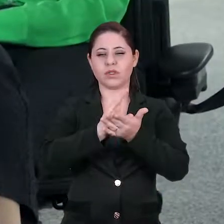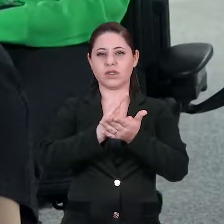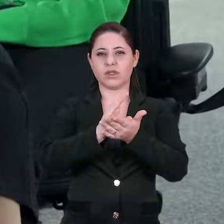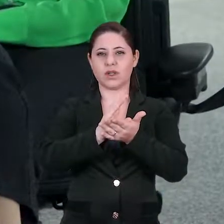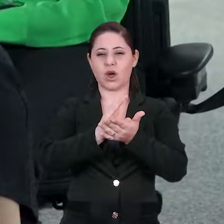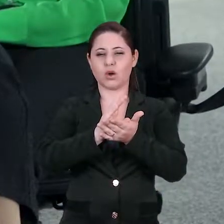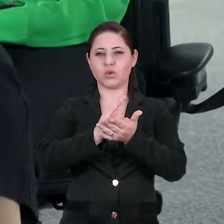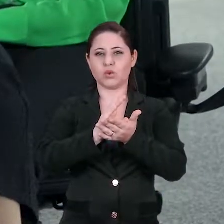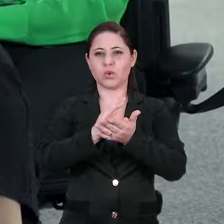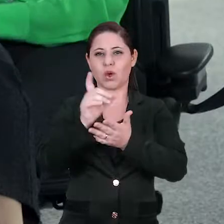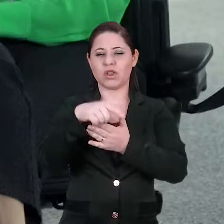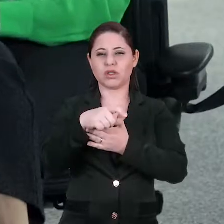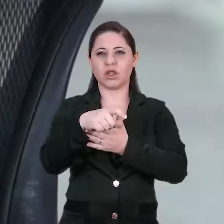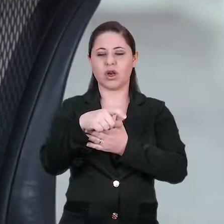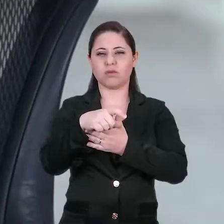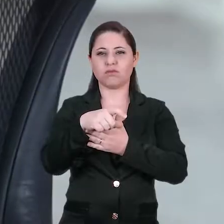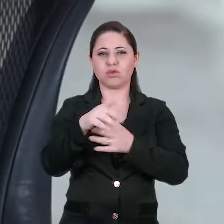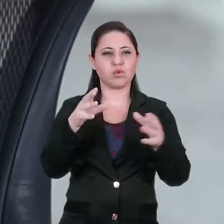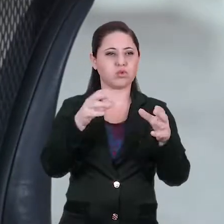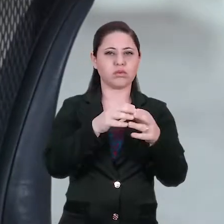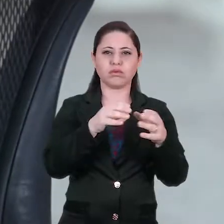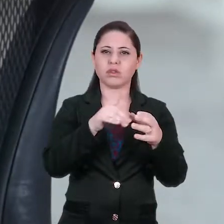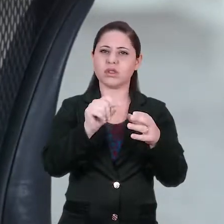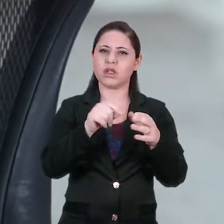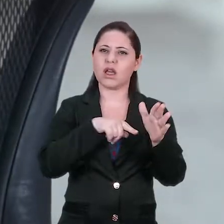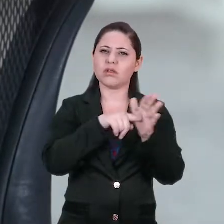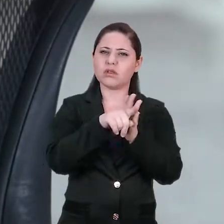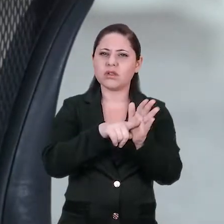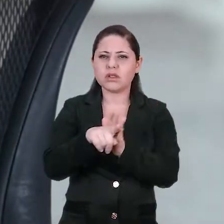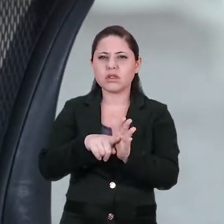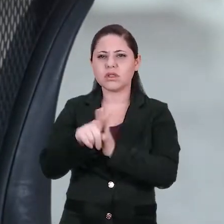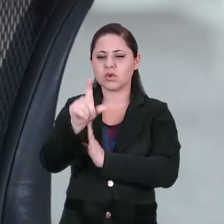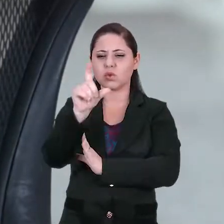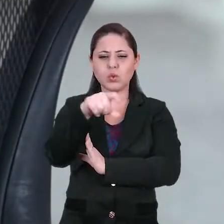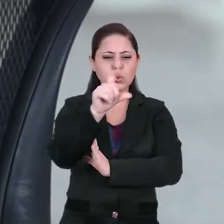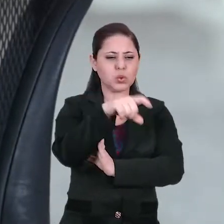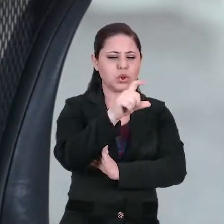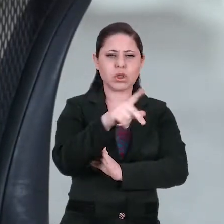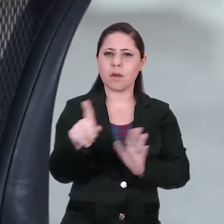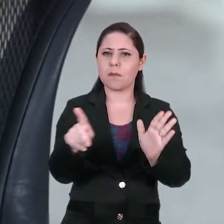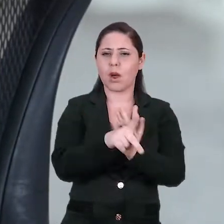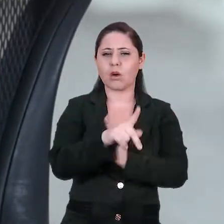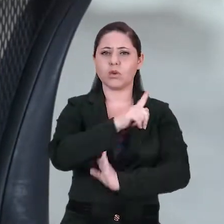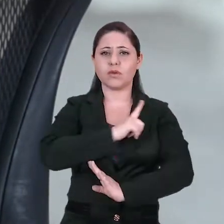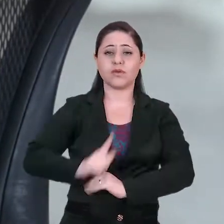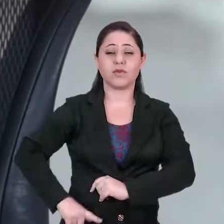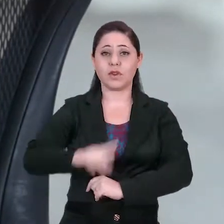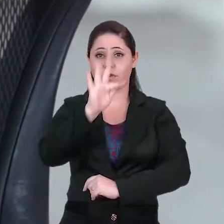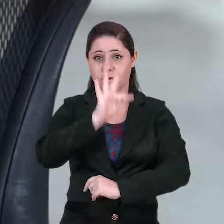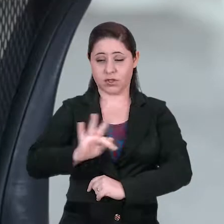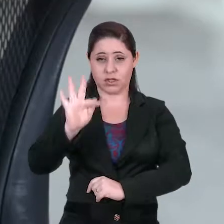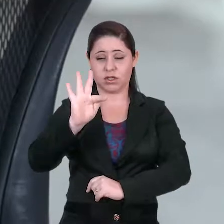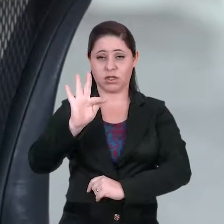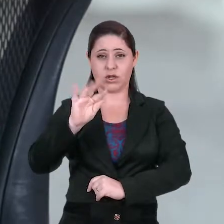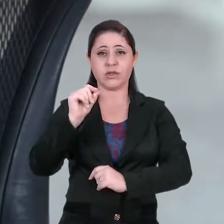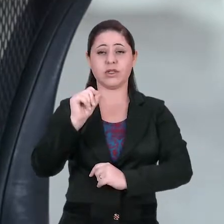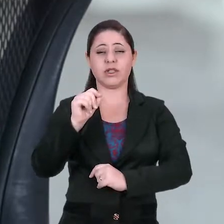cartões corporativos, que analisava os cartões corporativos do governo federal,